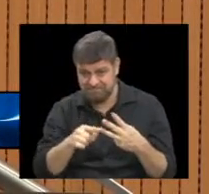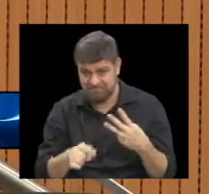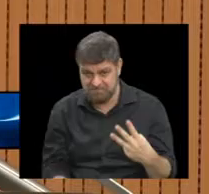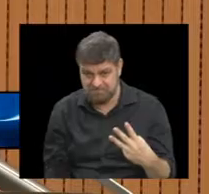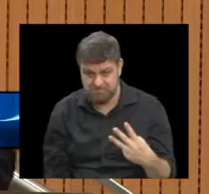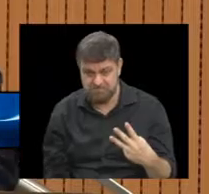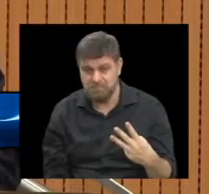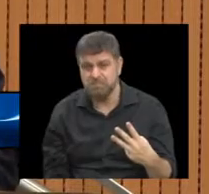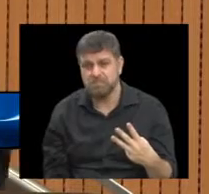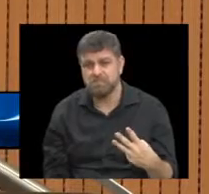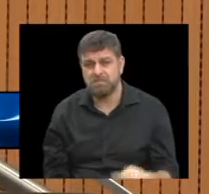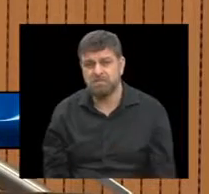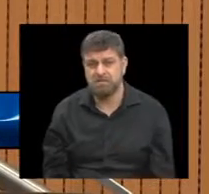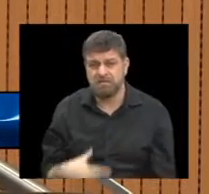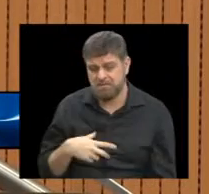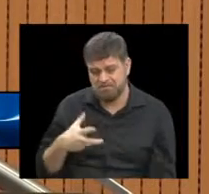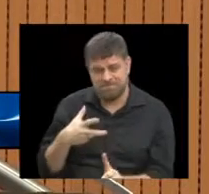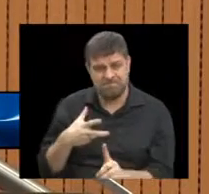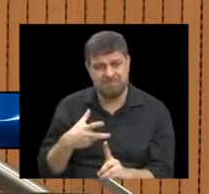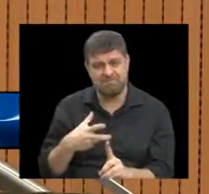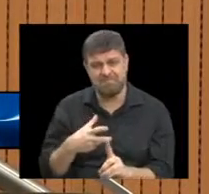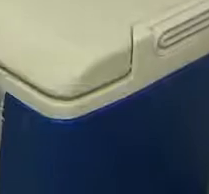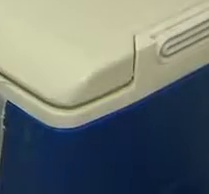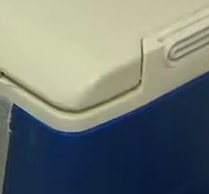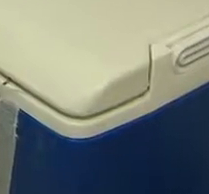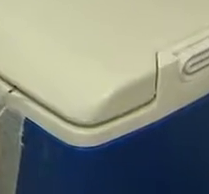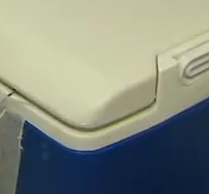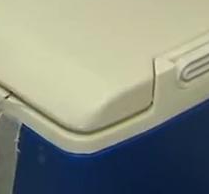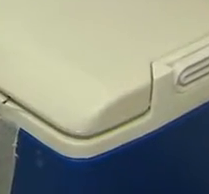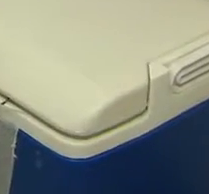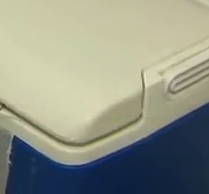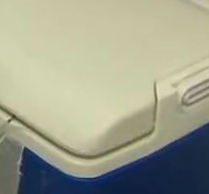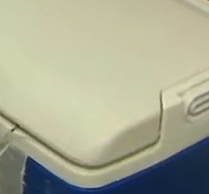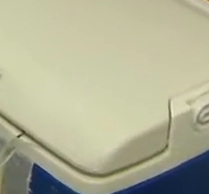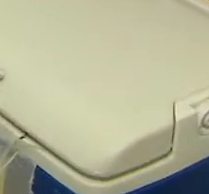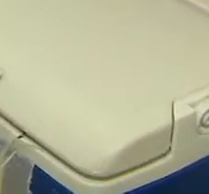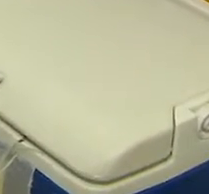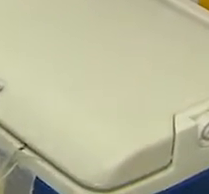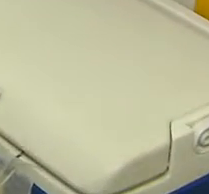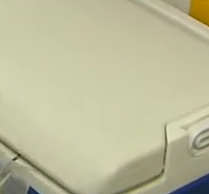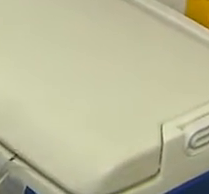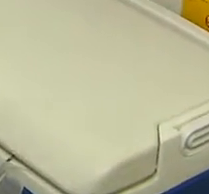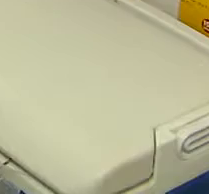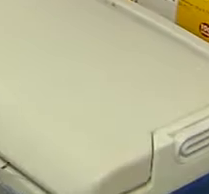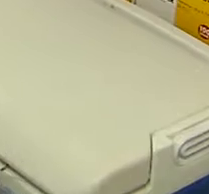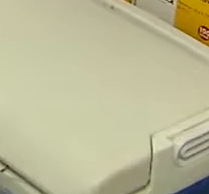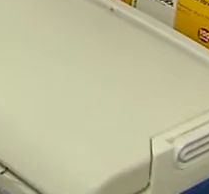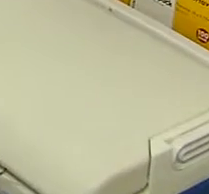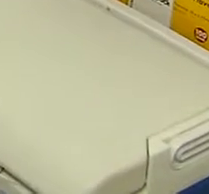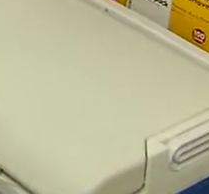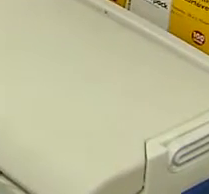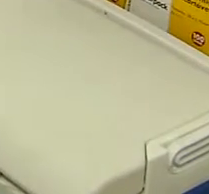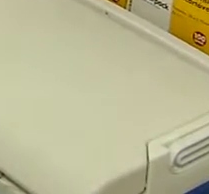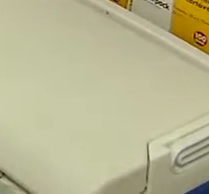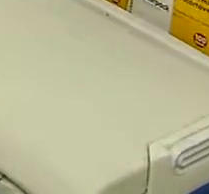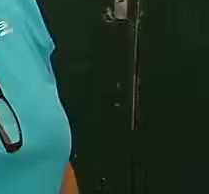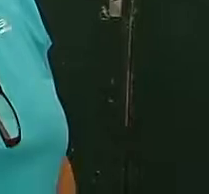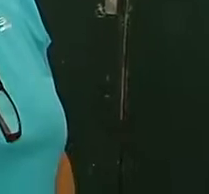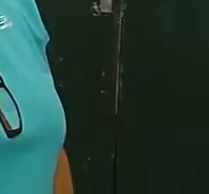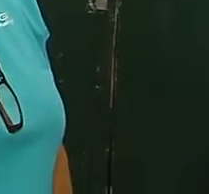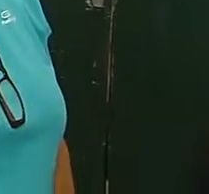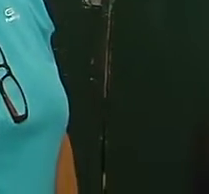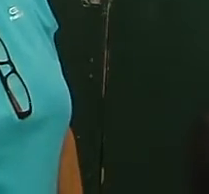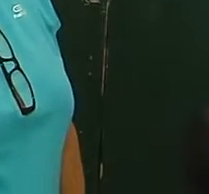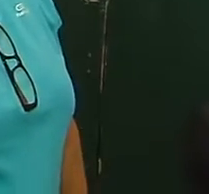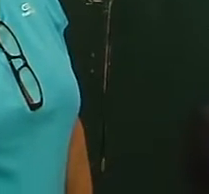B. E é uma vacina extremamente segura. Pessoas com doenças agudas graves e febre moderada ou alta